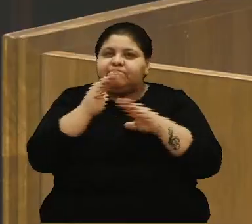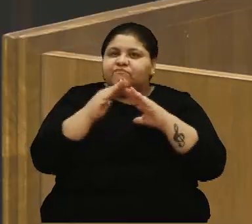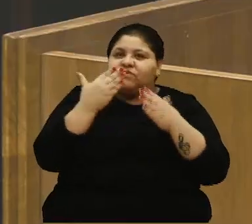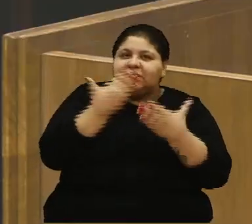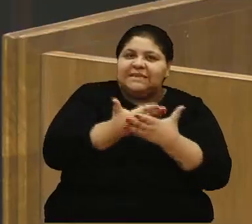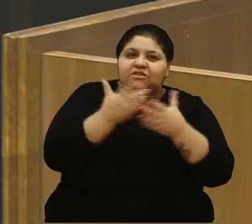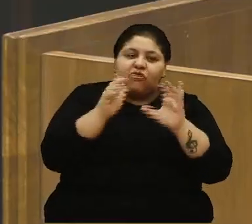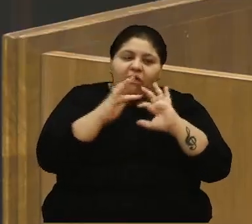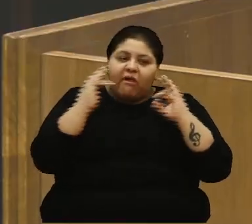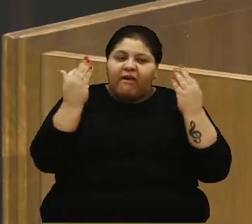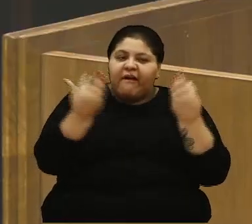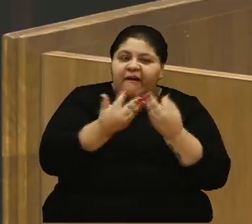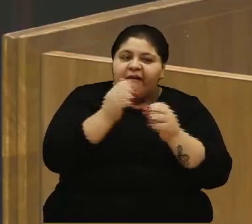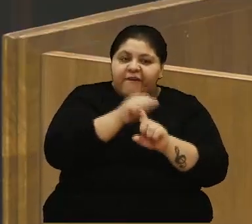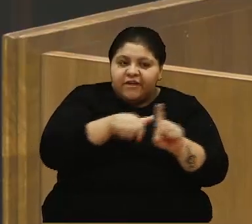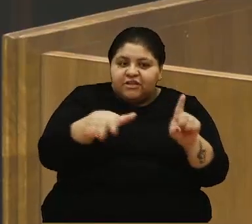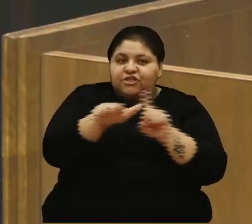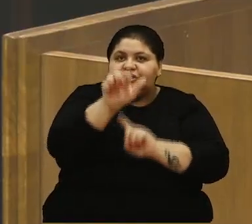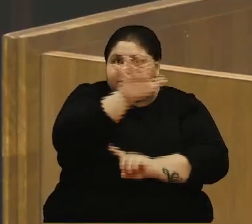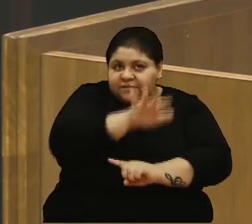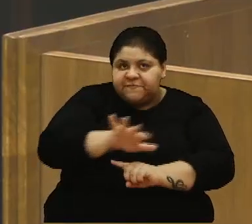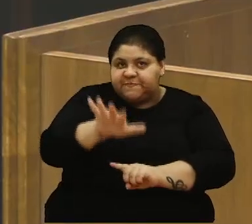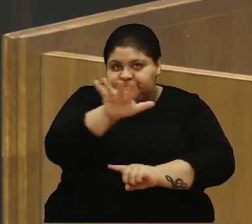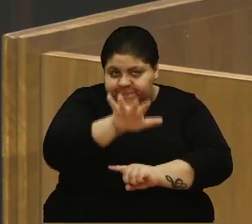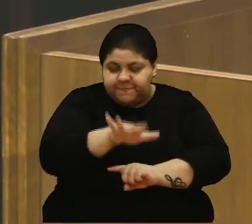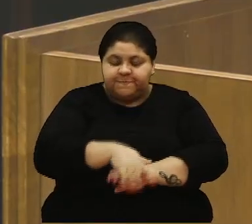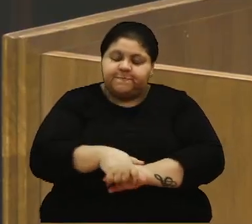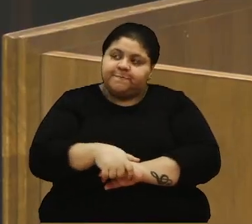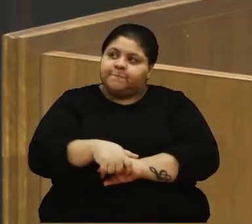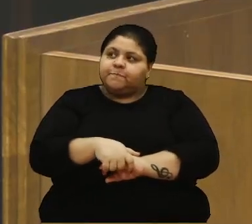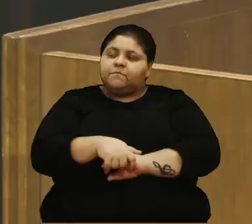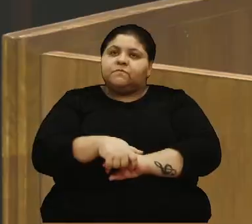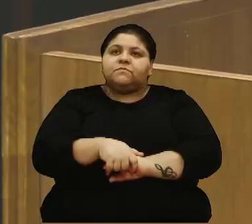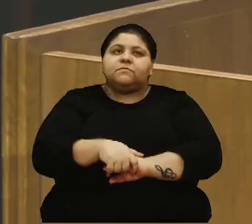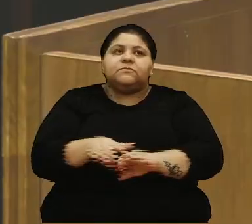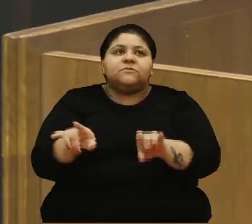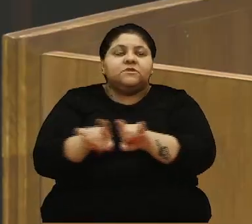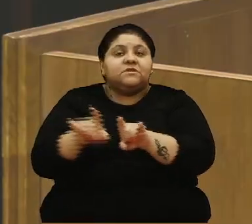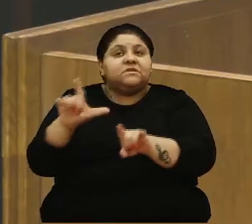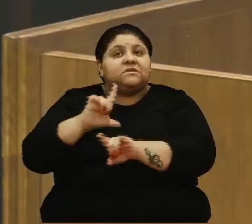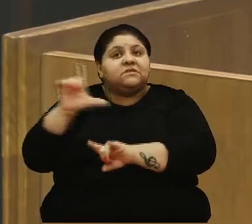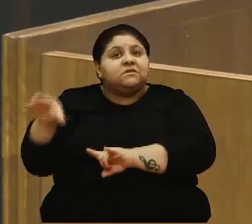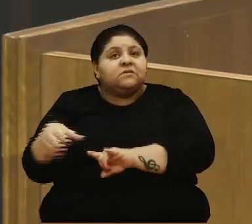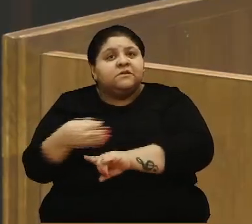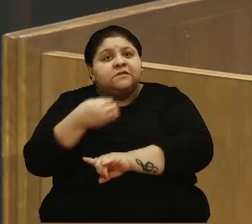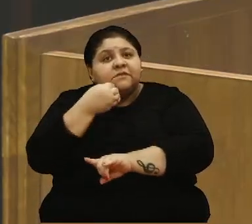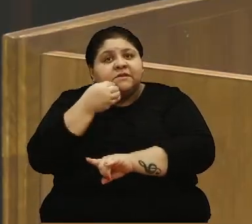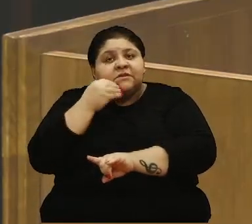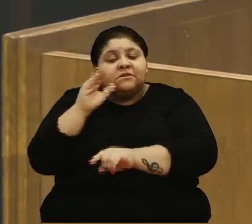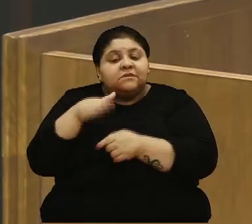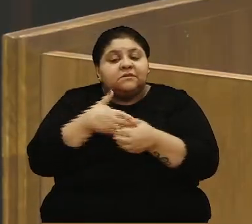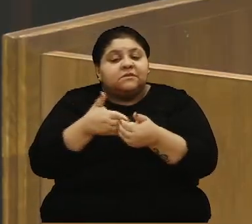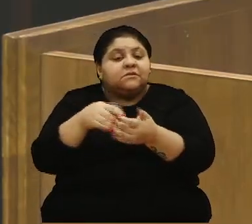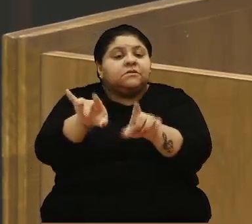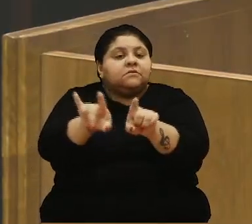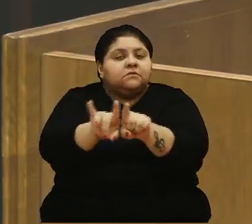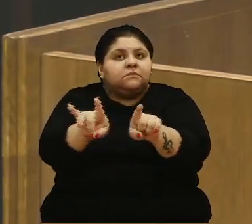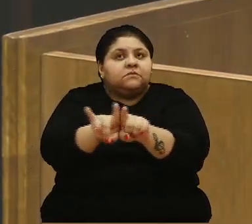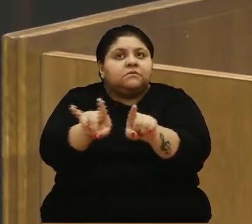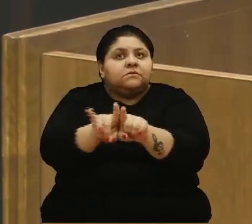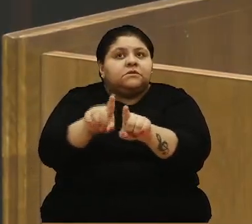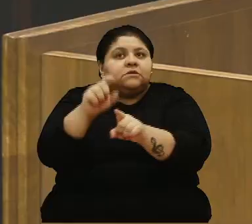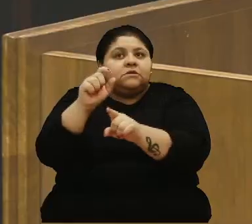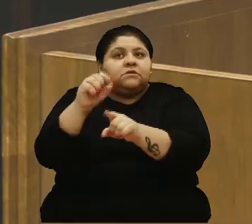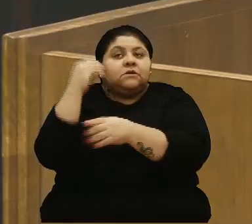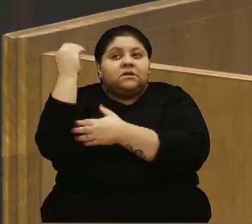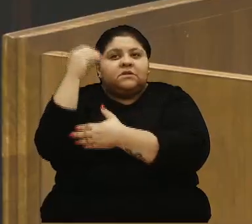na família, na sociedade de maneira geral. E, ao mesmo tempo, tivemos a oportunidade de acompanhar também experiências